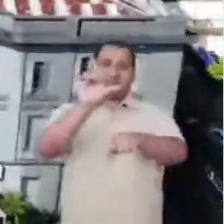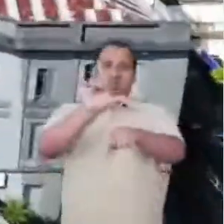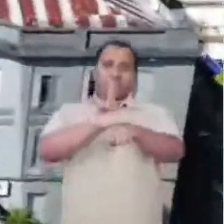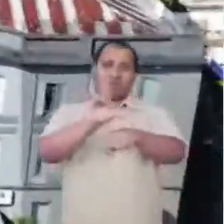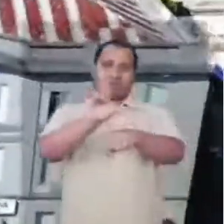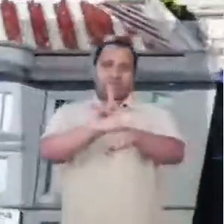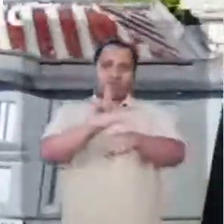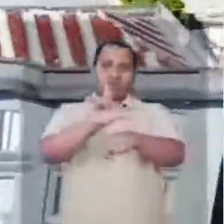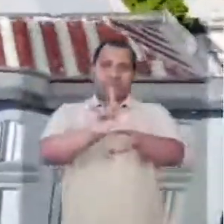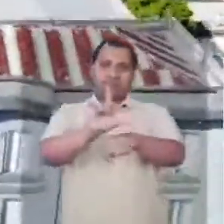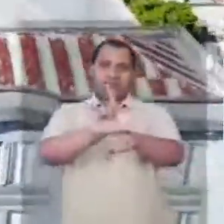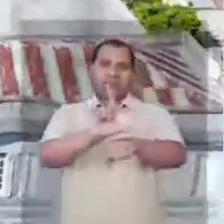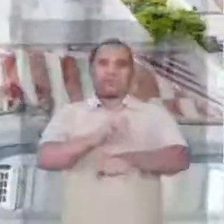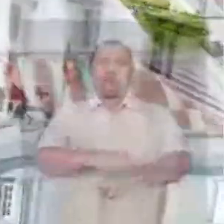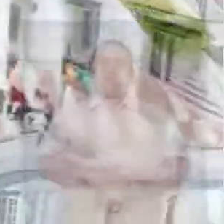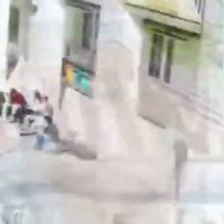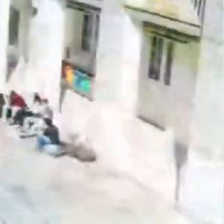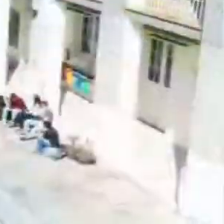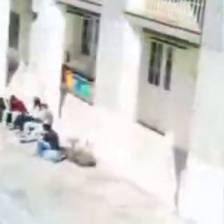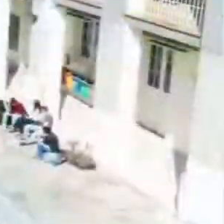Santana do Livramento.